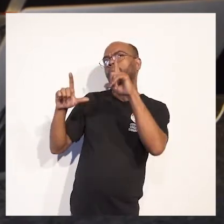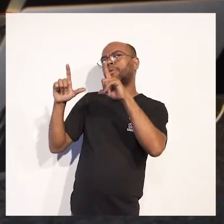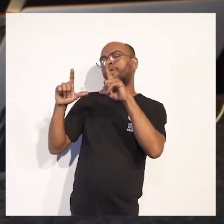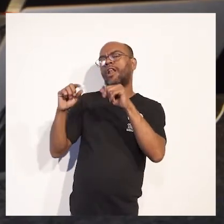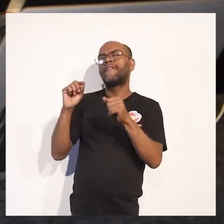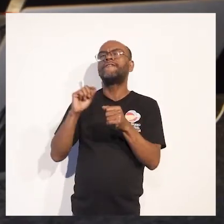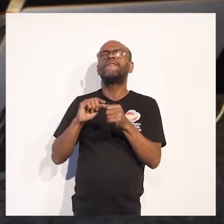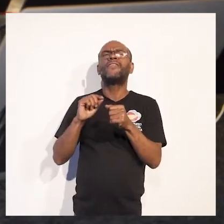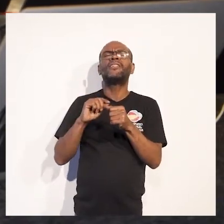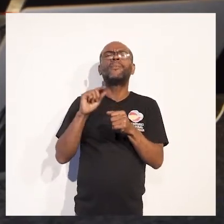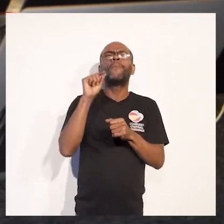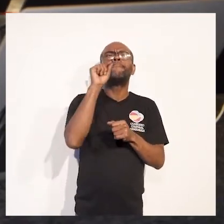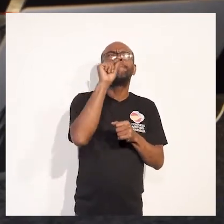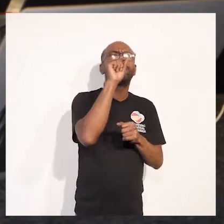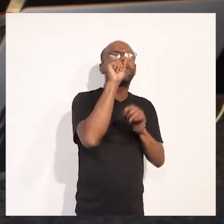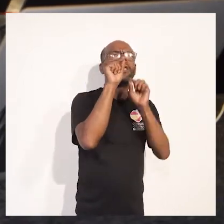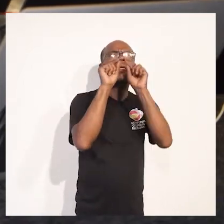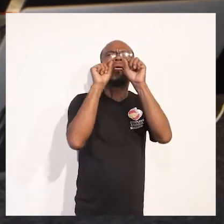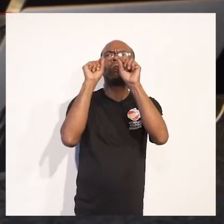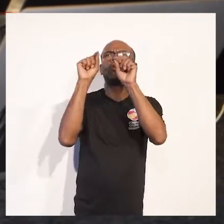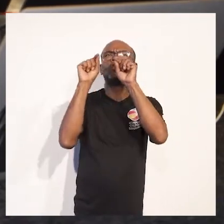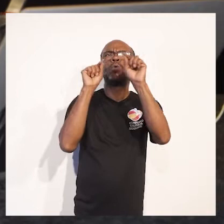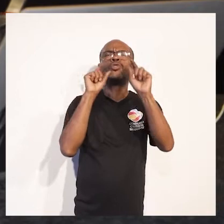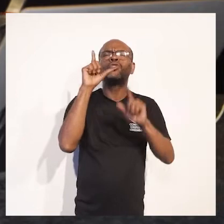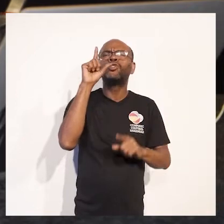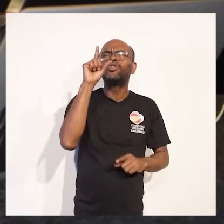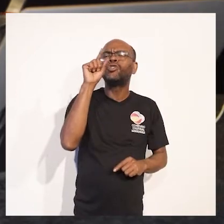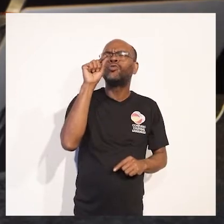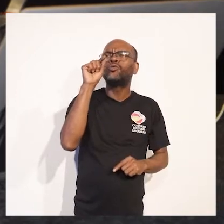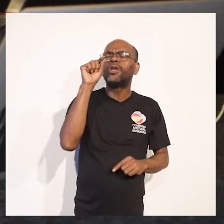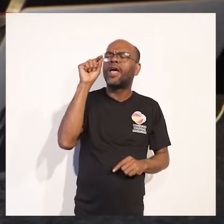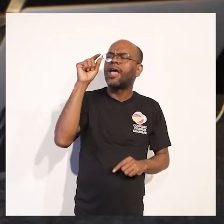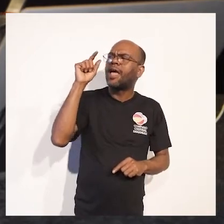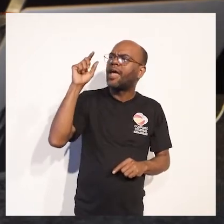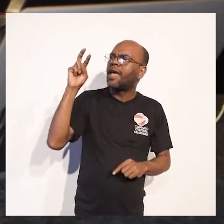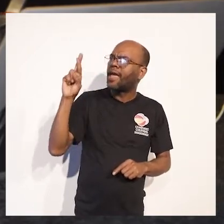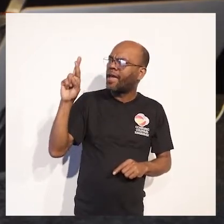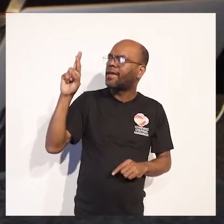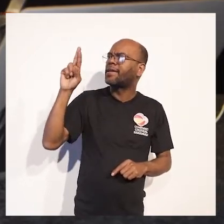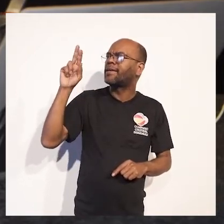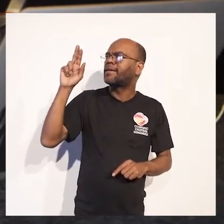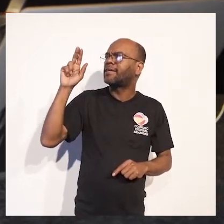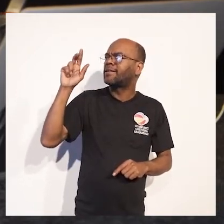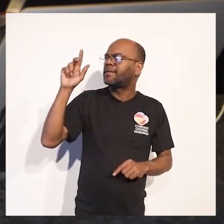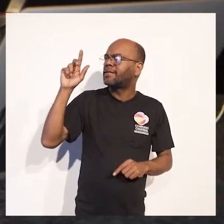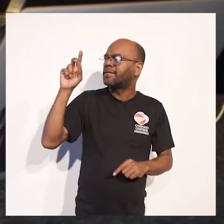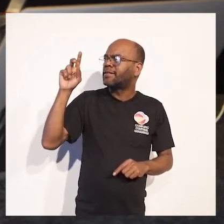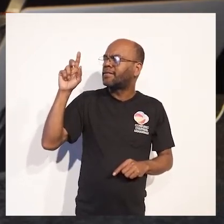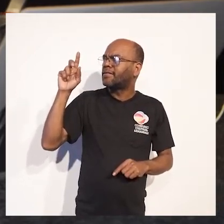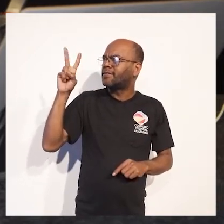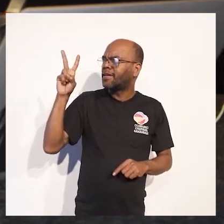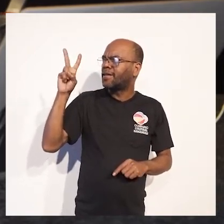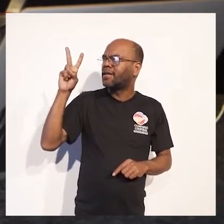por pequenos pontos RGB. Pequenos pontos vermelhos, verdes